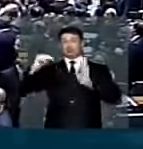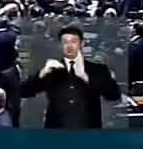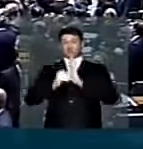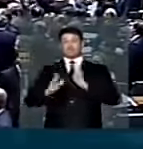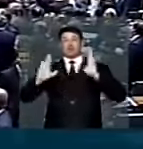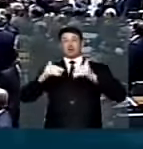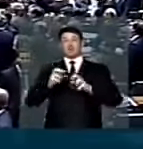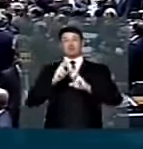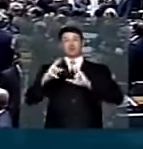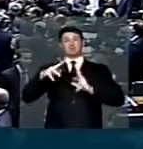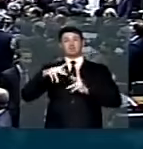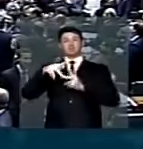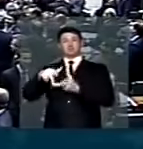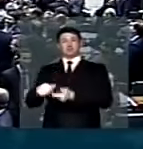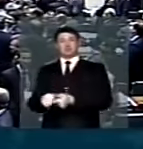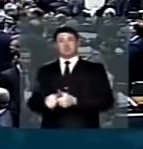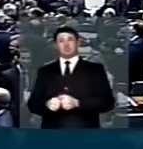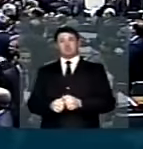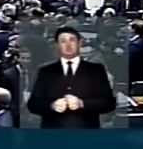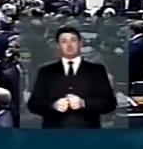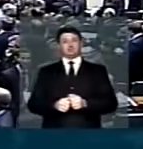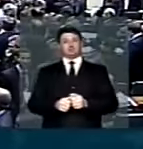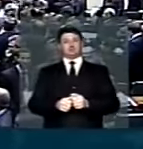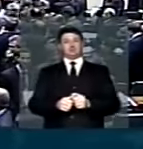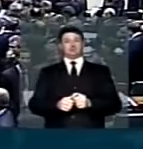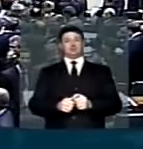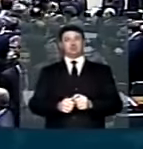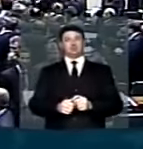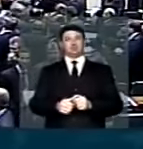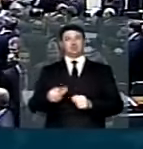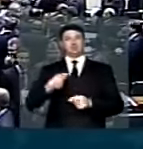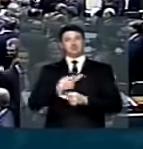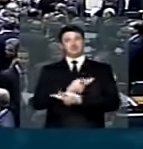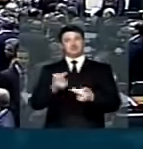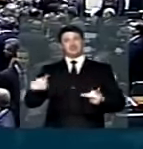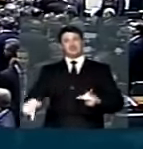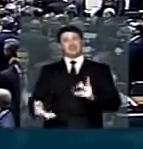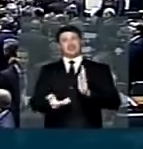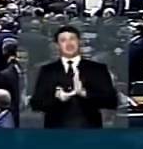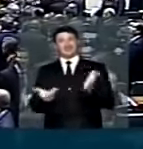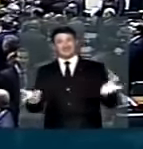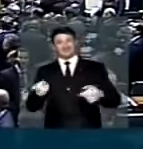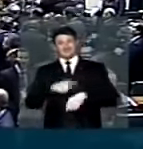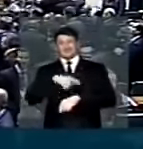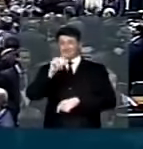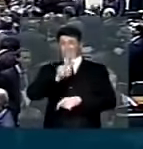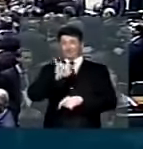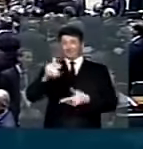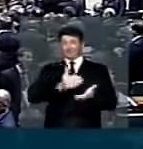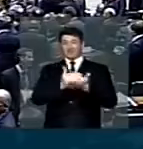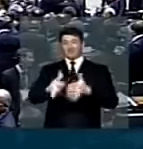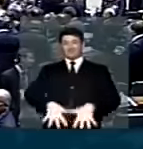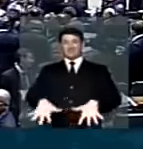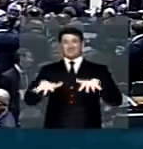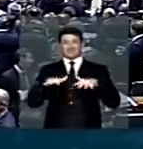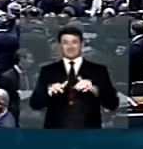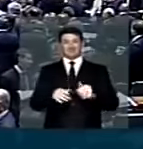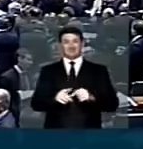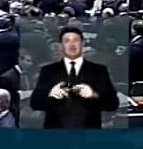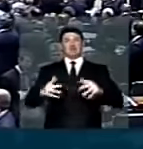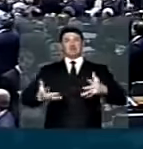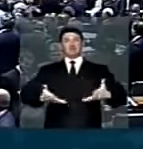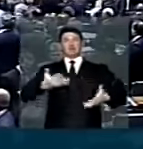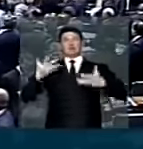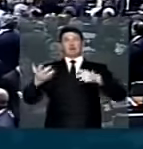Federal, na Comissão de Relações Exteriores do Senado, e está aqui visitando a Câmara dos Deputados. Em instantes deve começar a sessão. Os